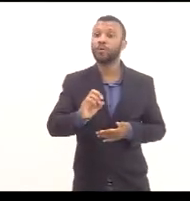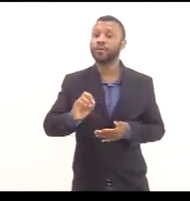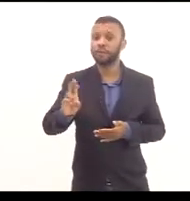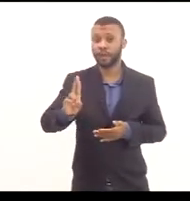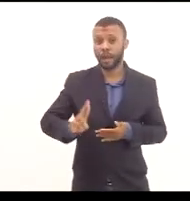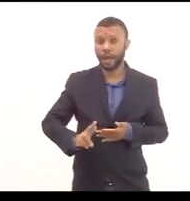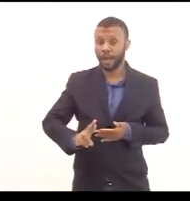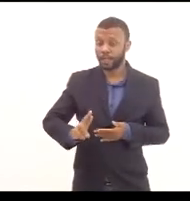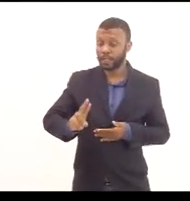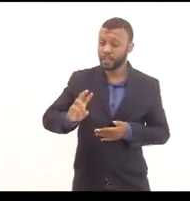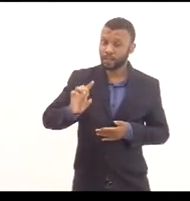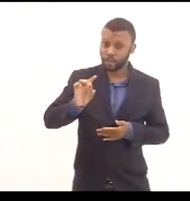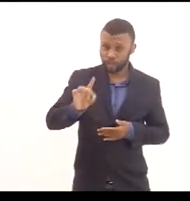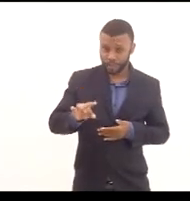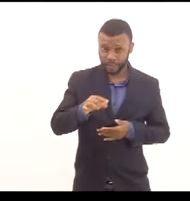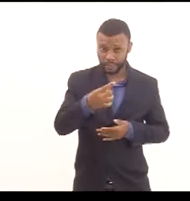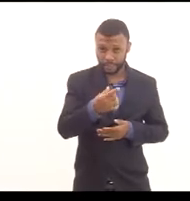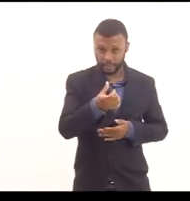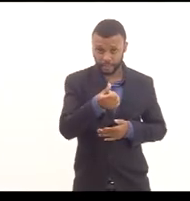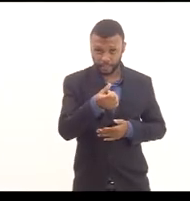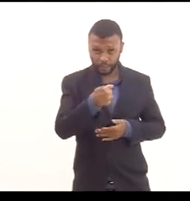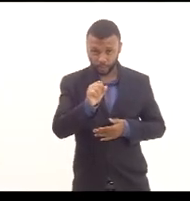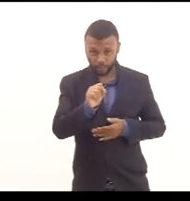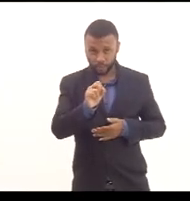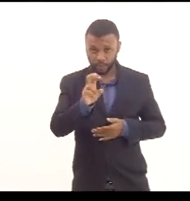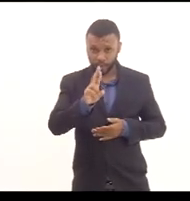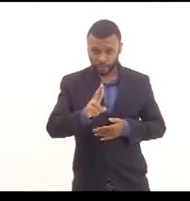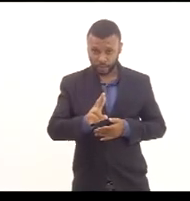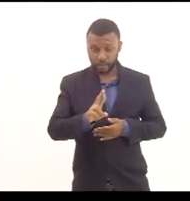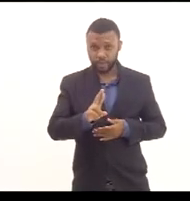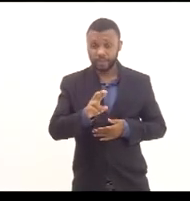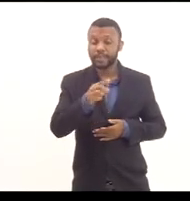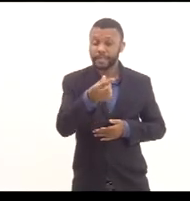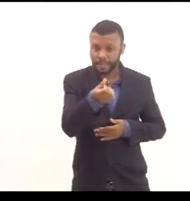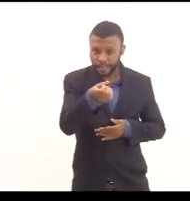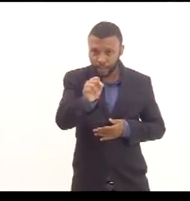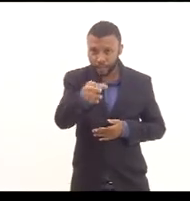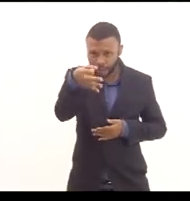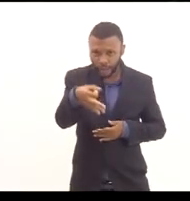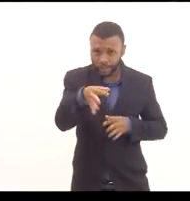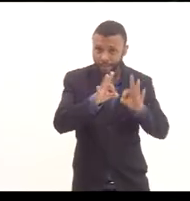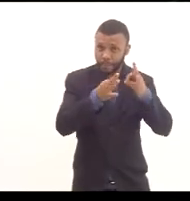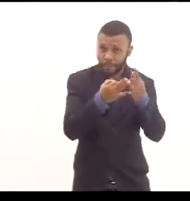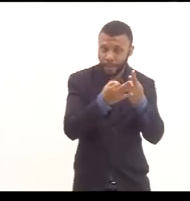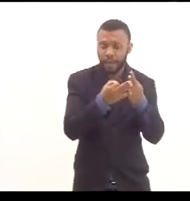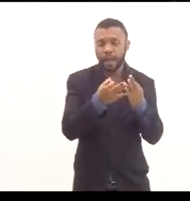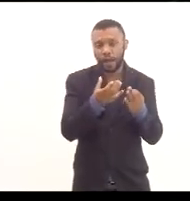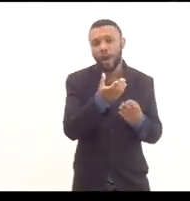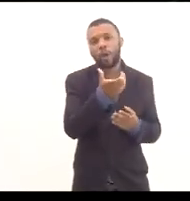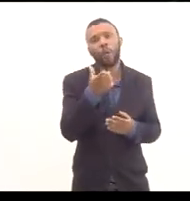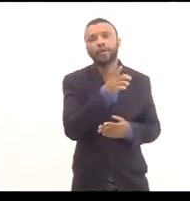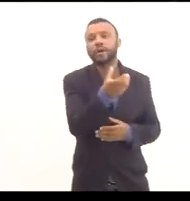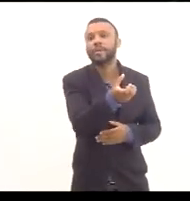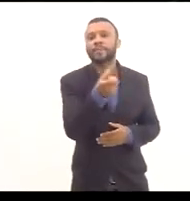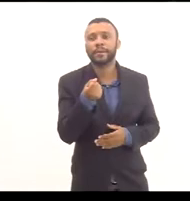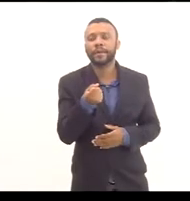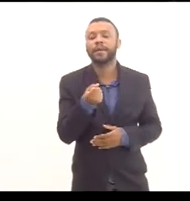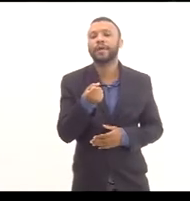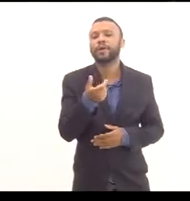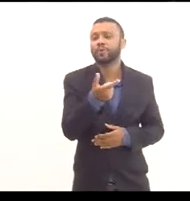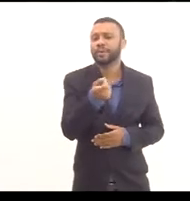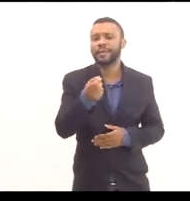é apenas sendo 68 receberam os dos ensaios complementares pelo site e